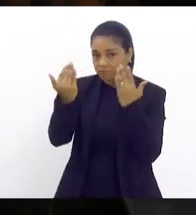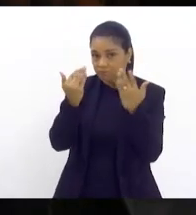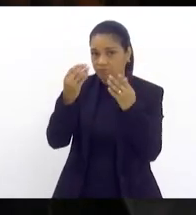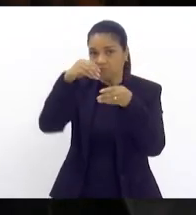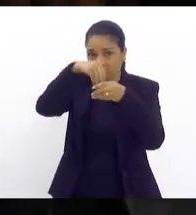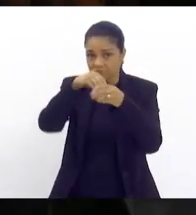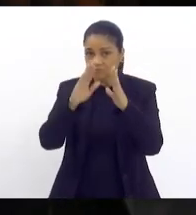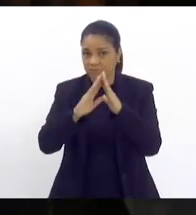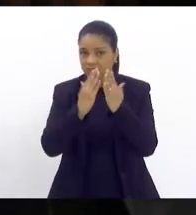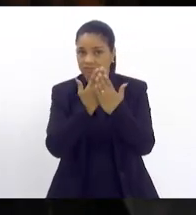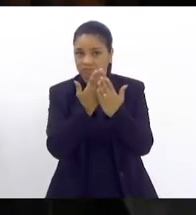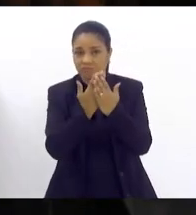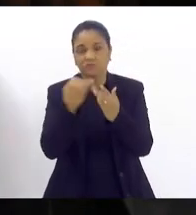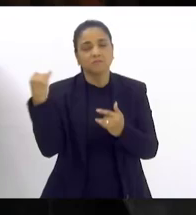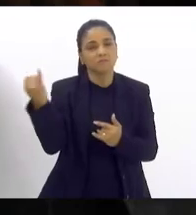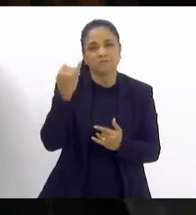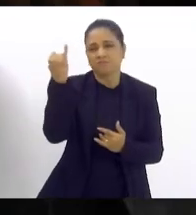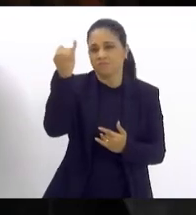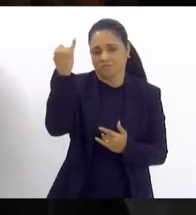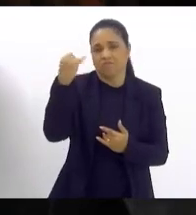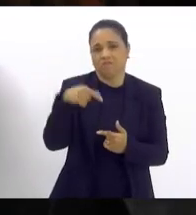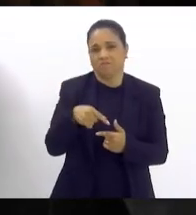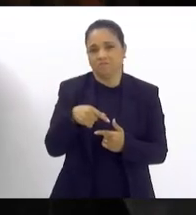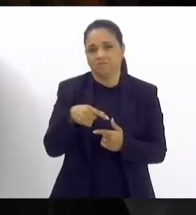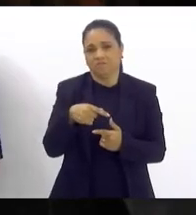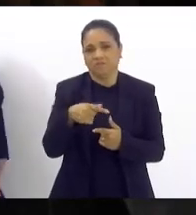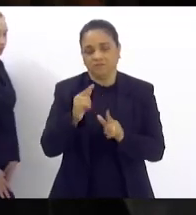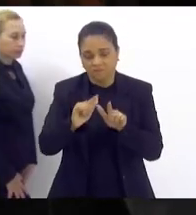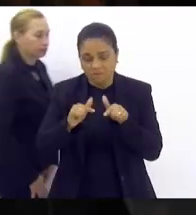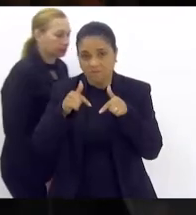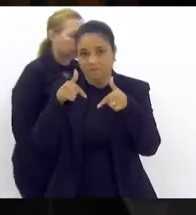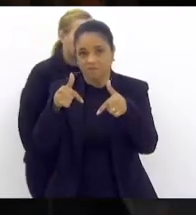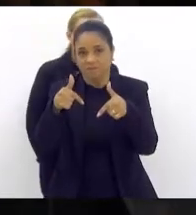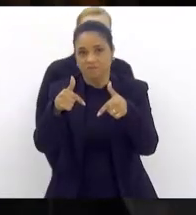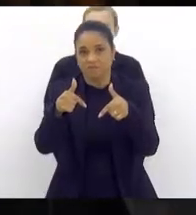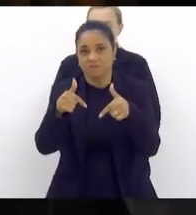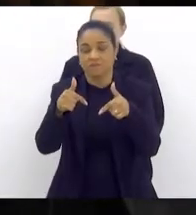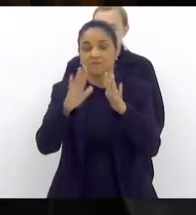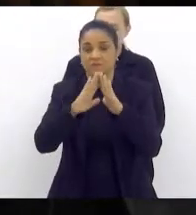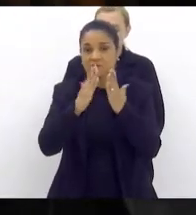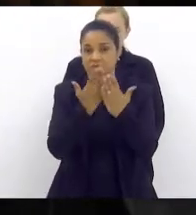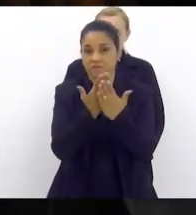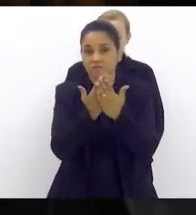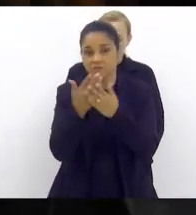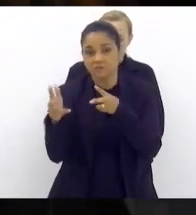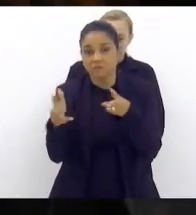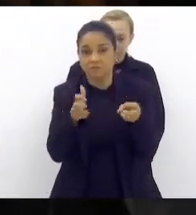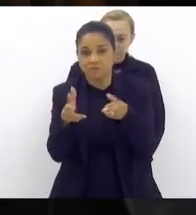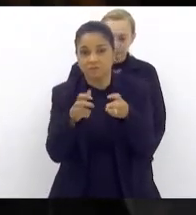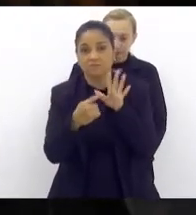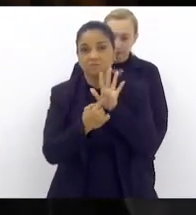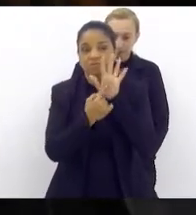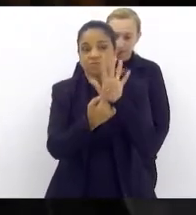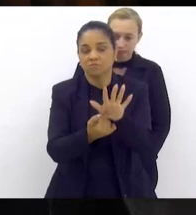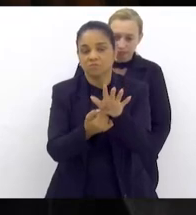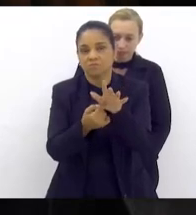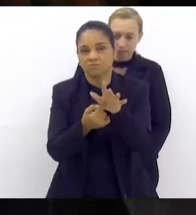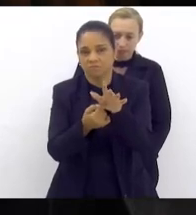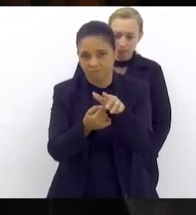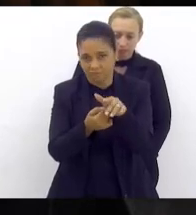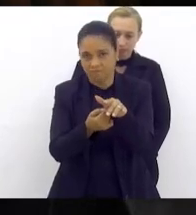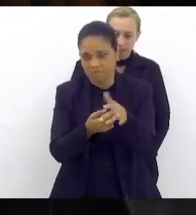escolas a gente vai criar condições para que as escolas percebam os sinais